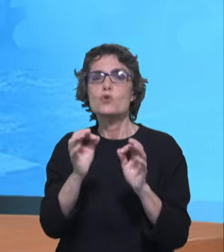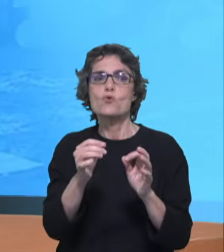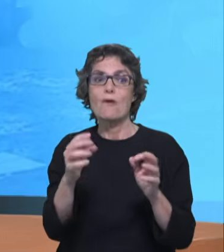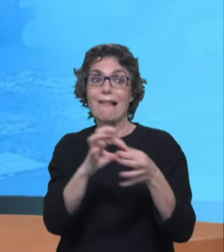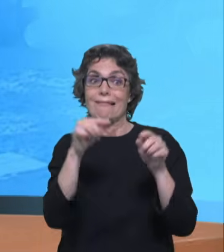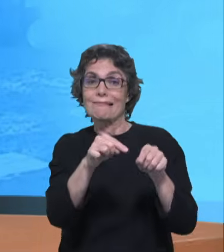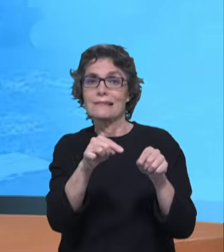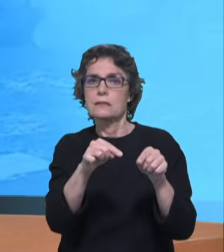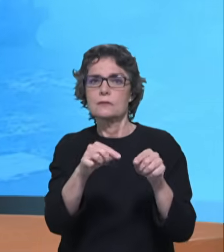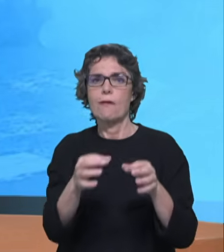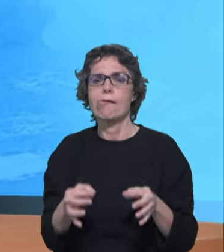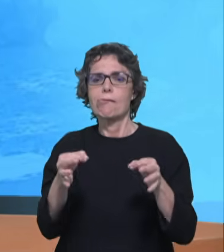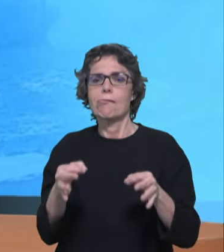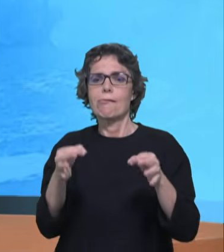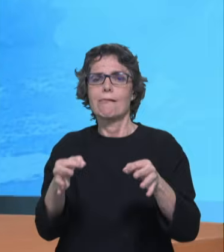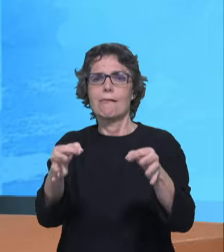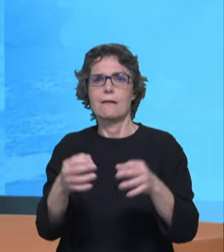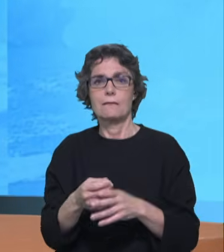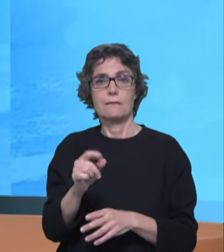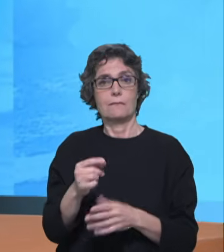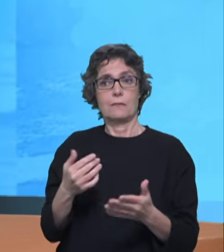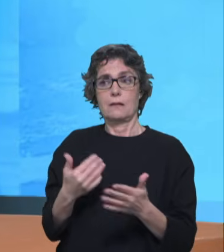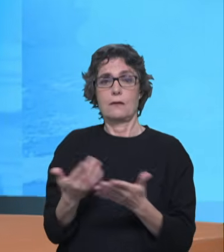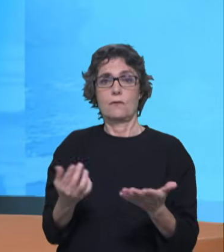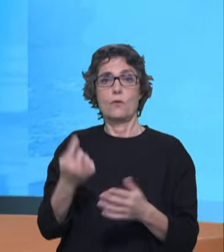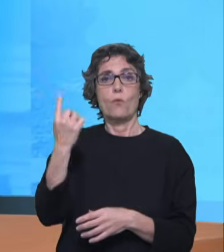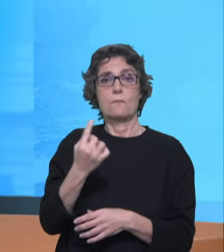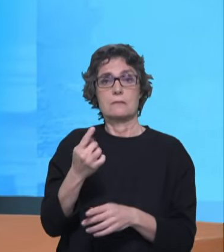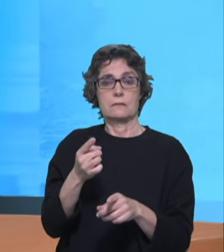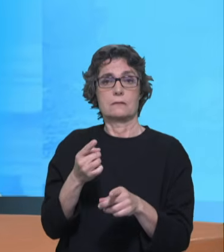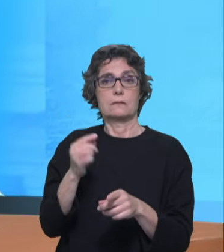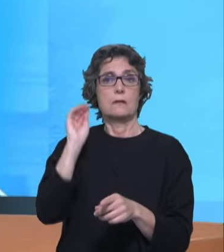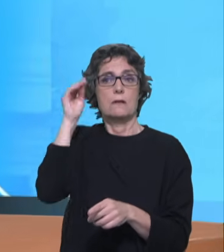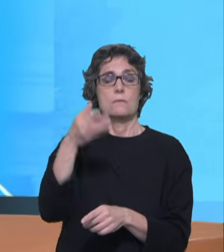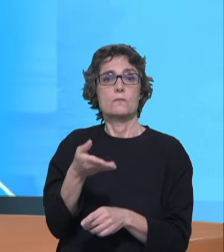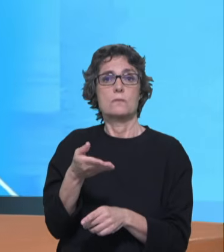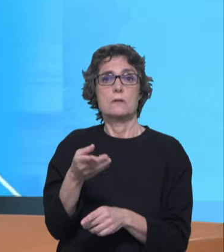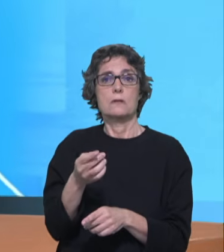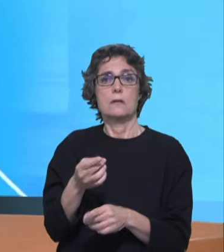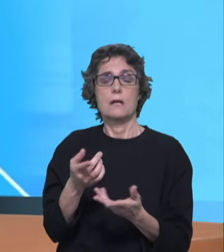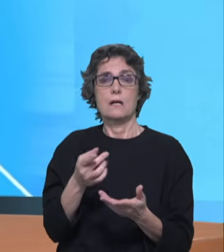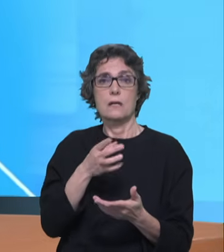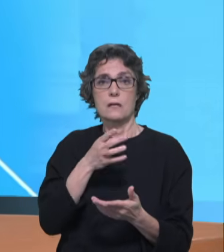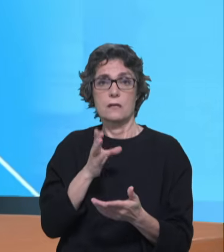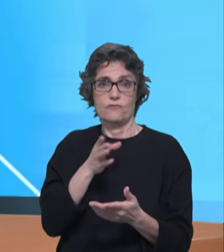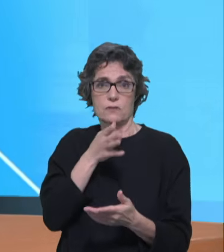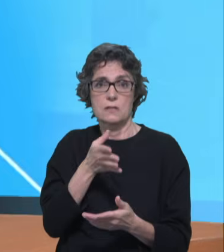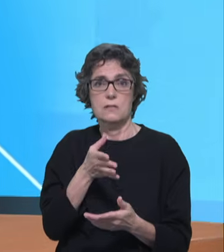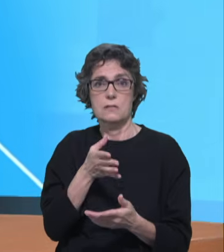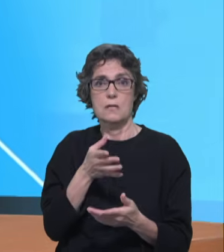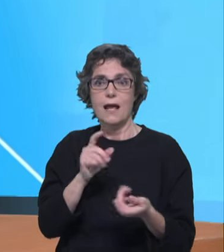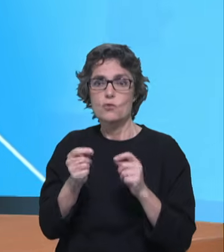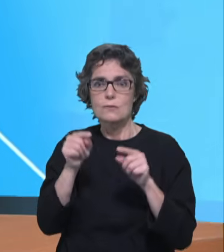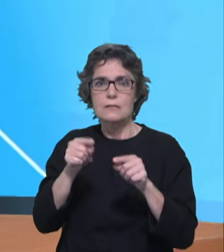significativo que o Presidente da República tem feito muita questão de dizer que essa discussão